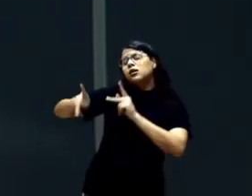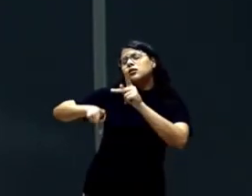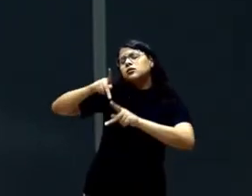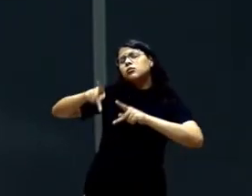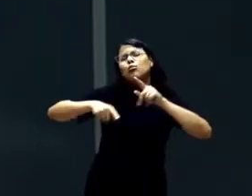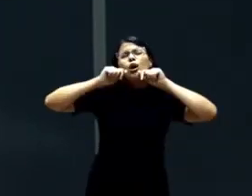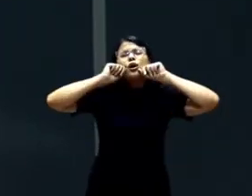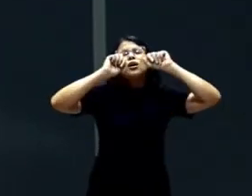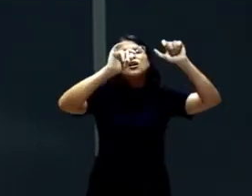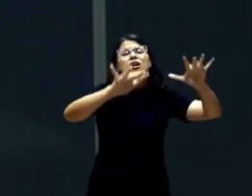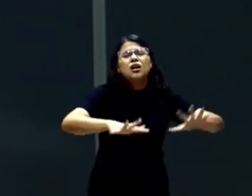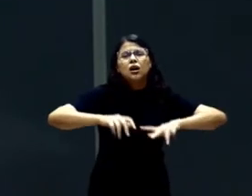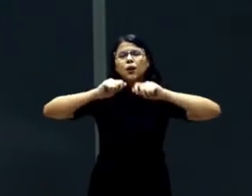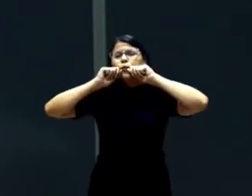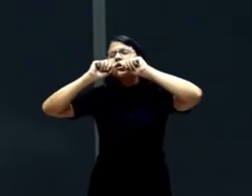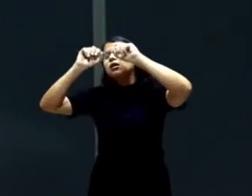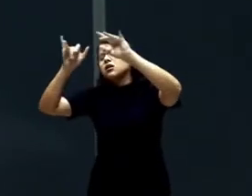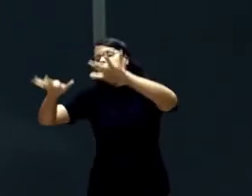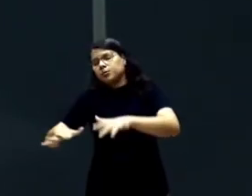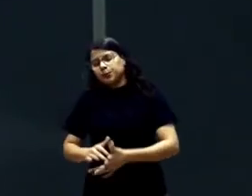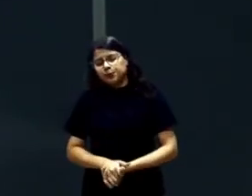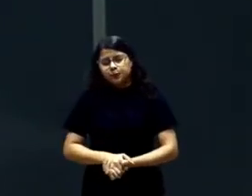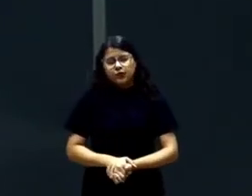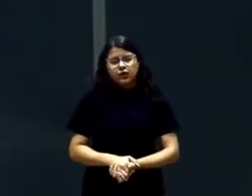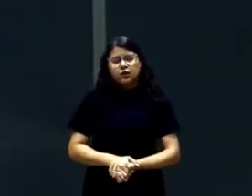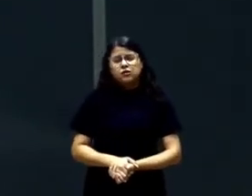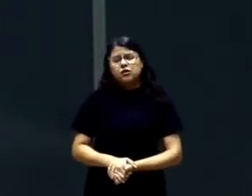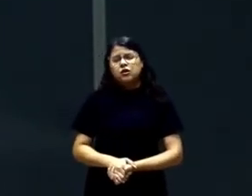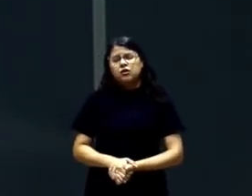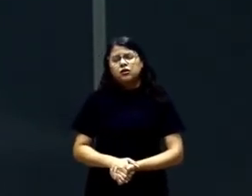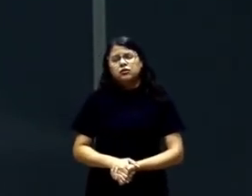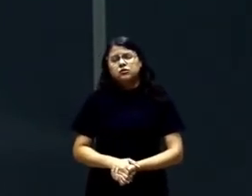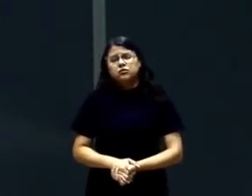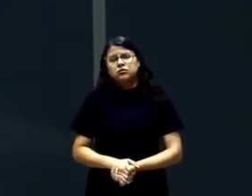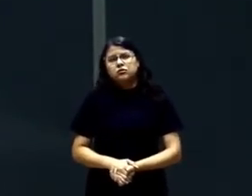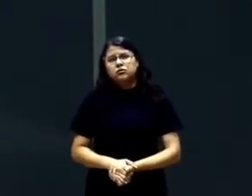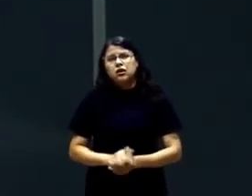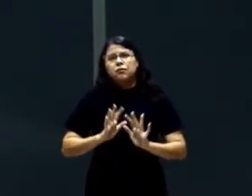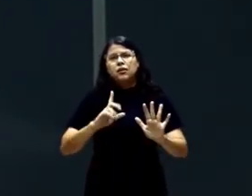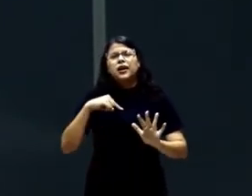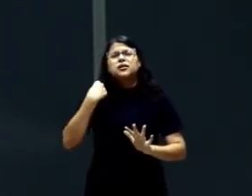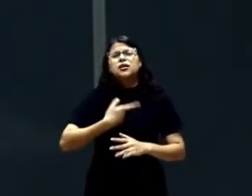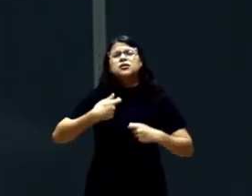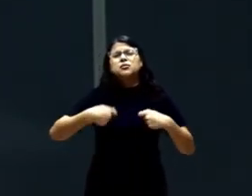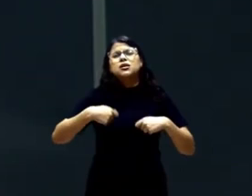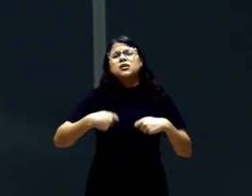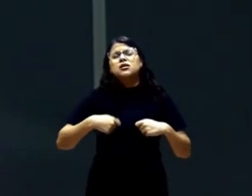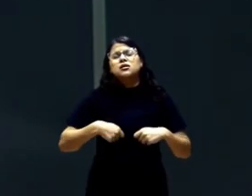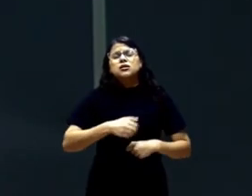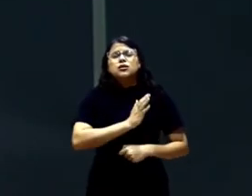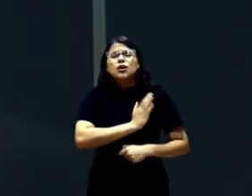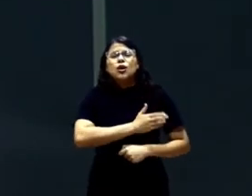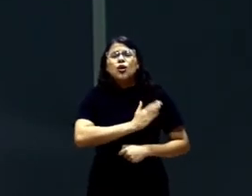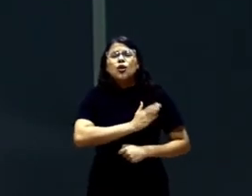abundância. Deus, mas que isso tenha um lugar no nosso coração, um lugar reservado, um lugar que